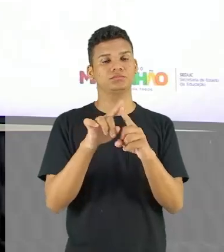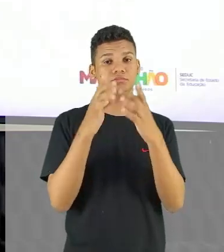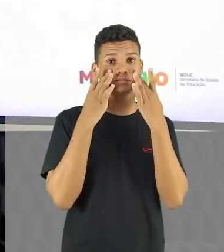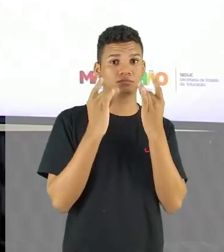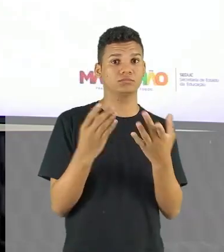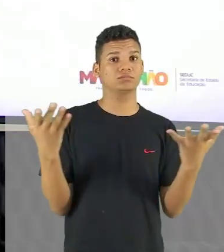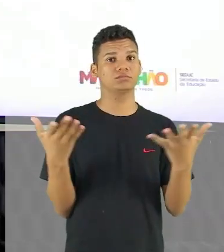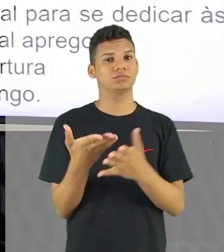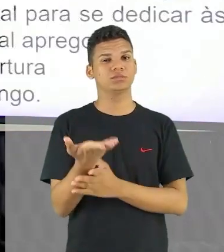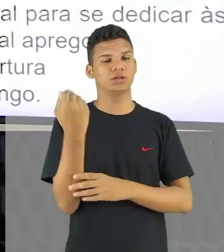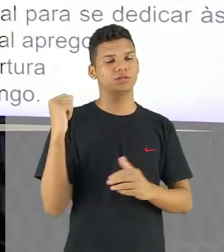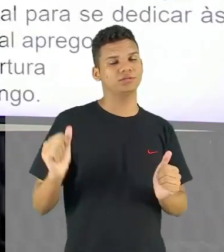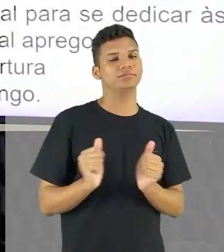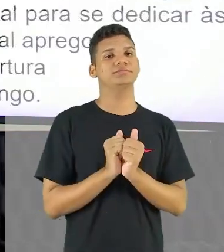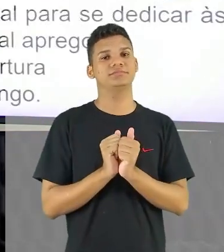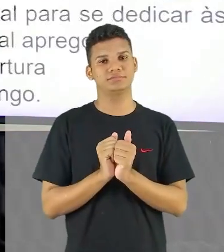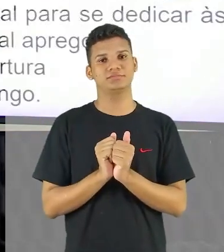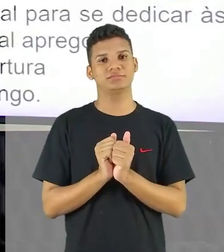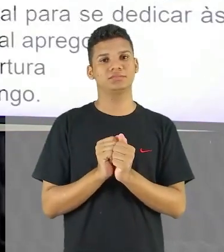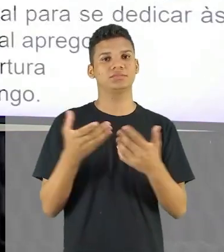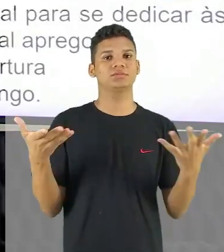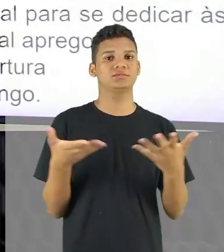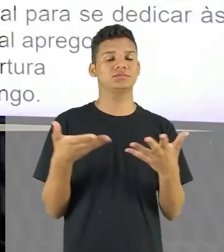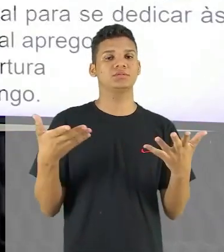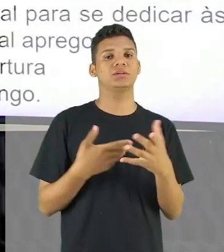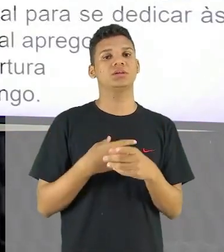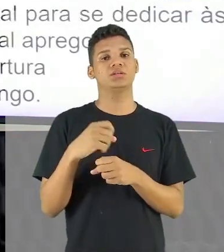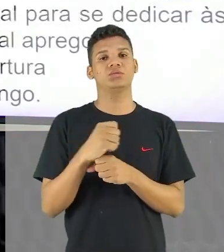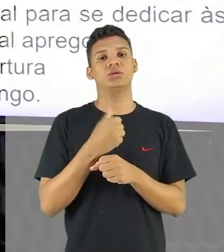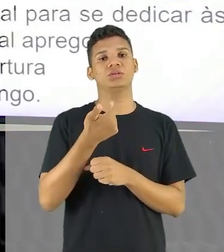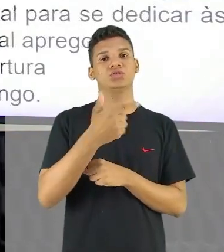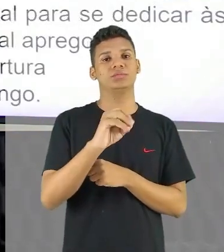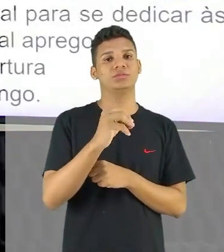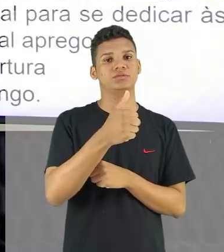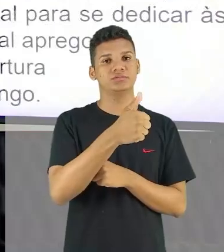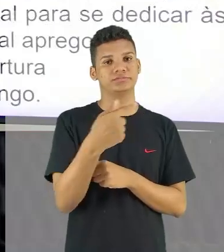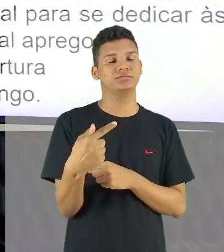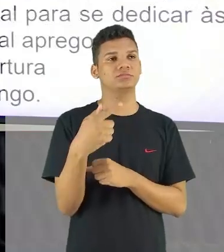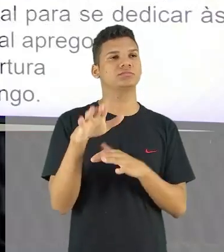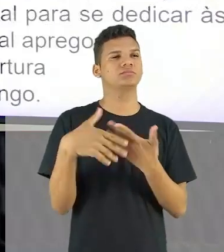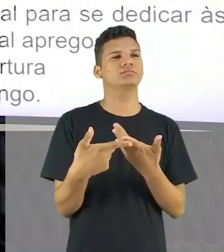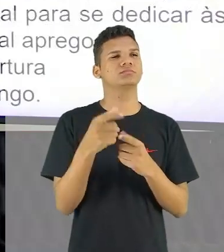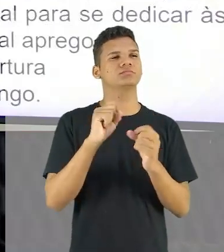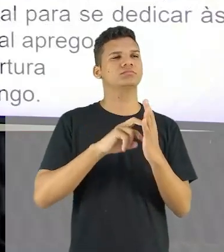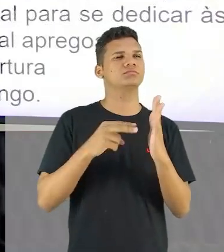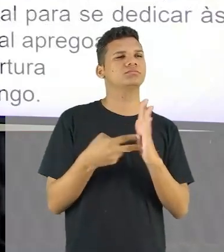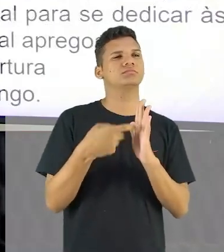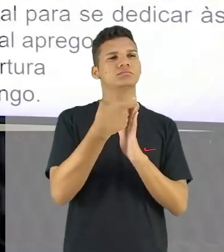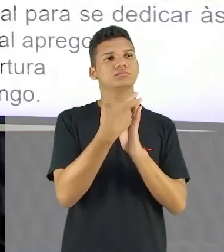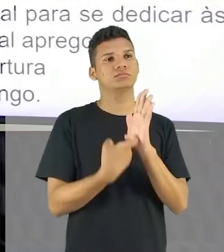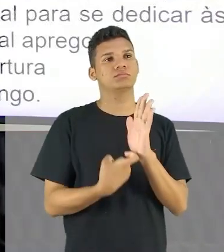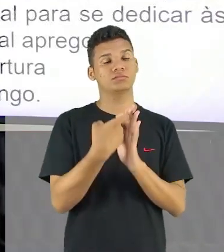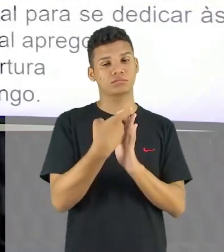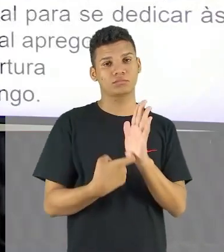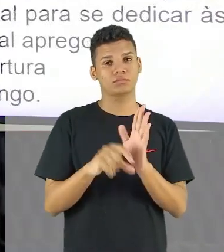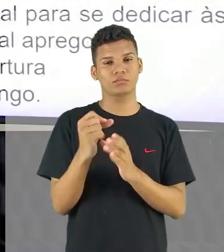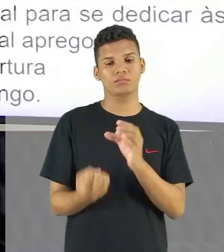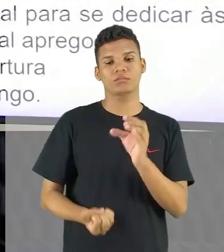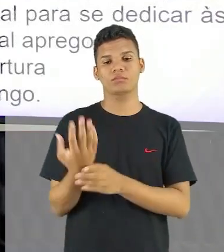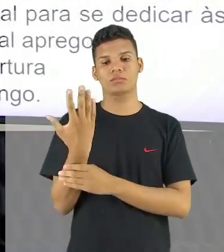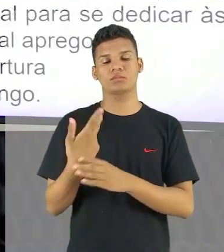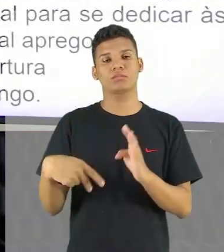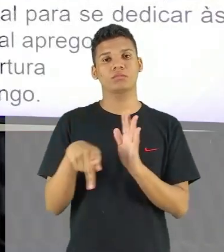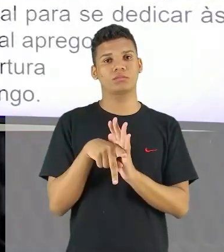ligado comigo. Vamos para uma questão de 2017. É um texto extraído de